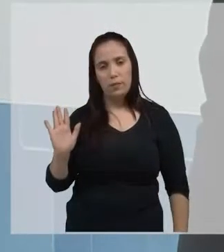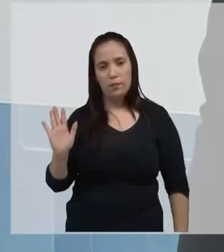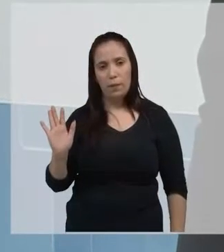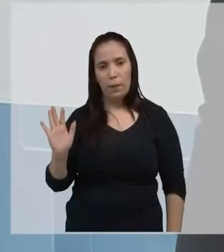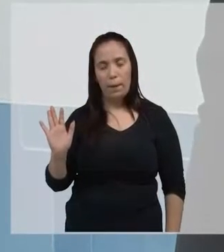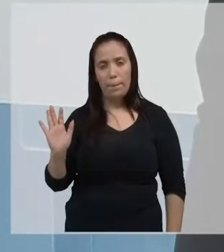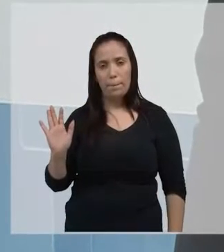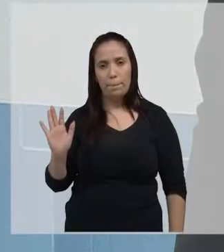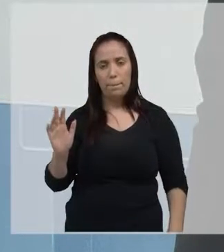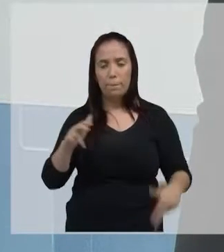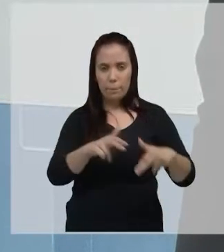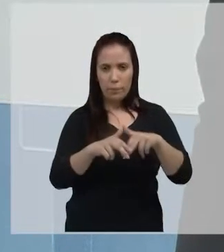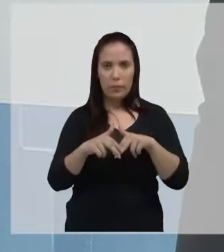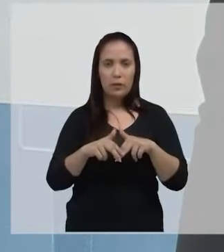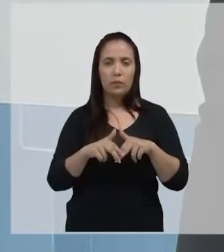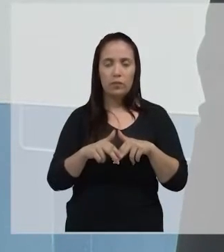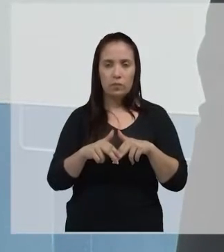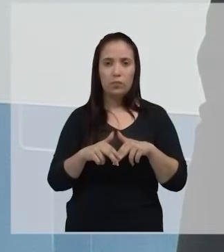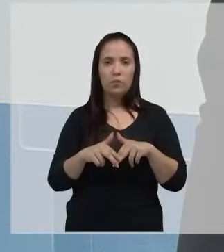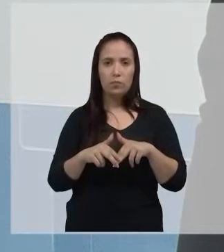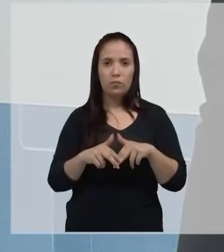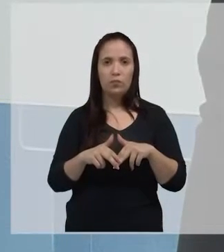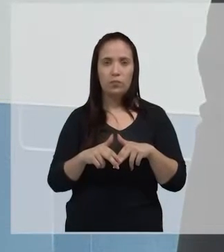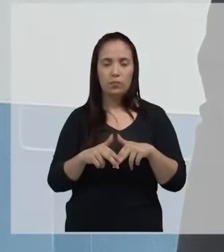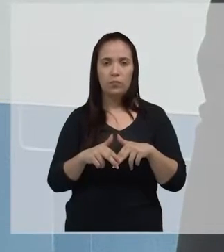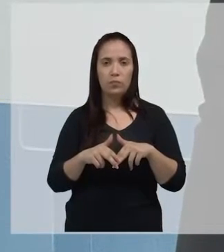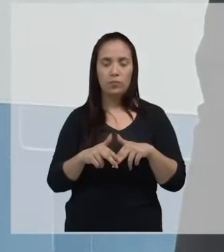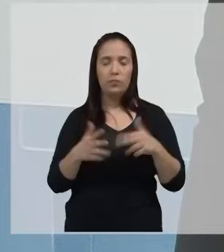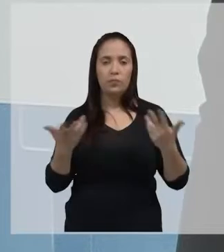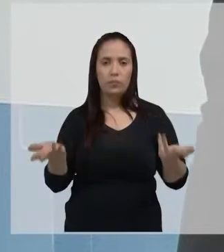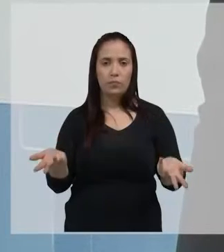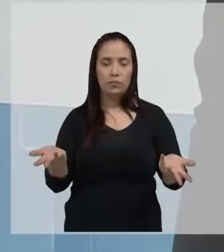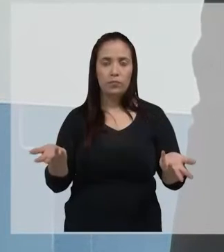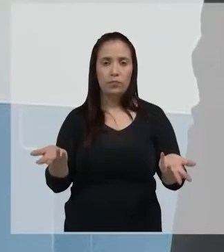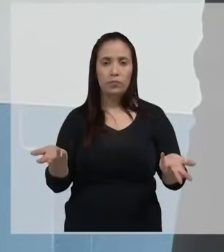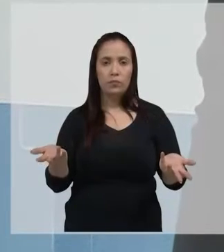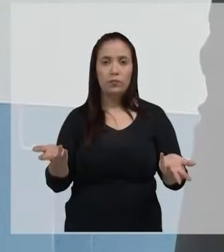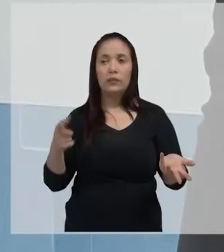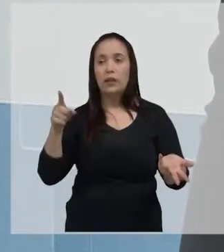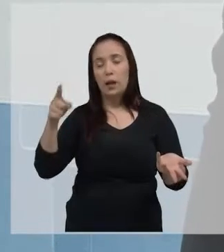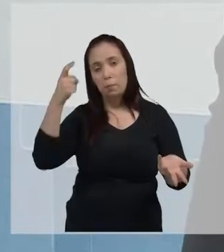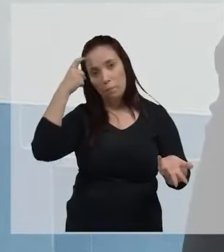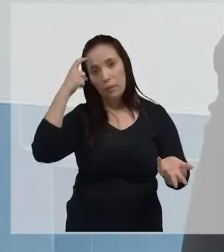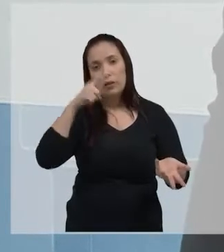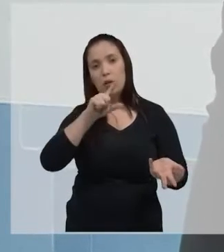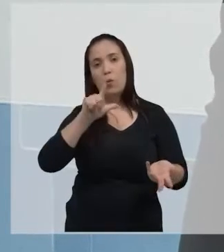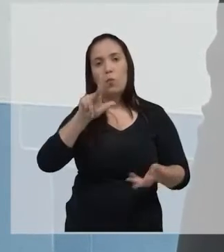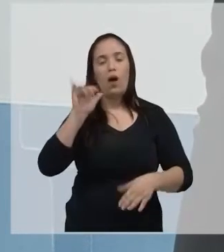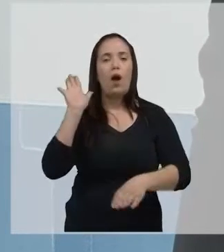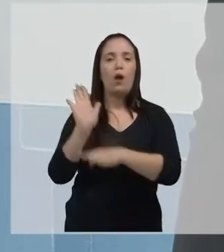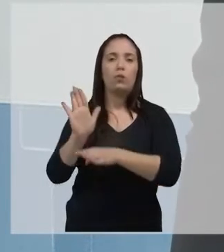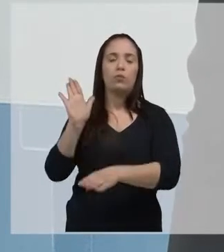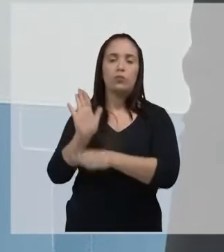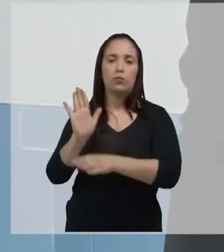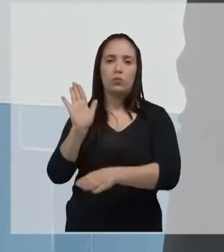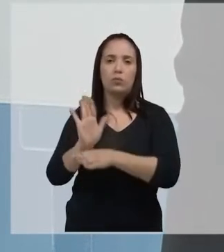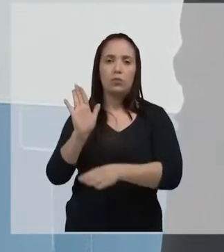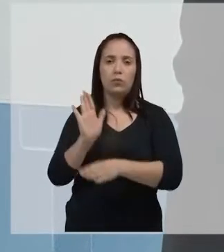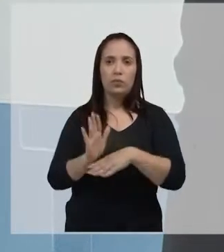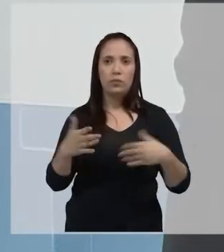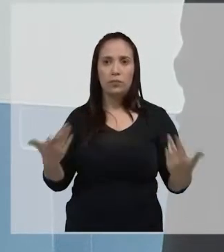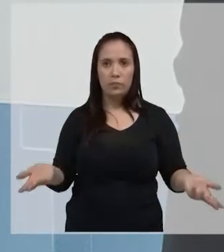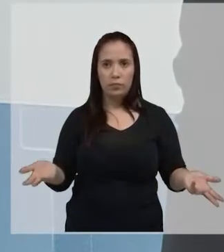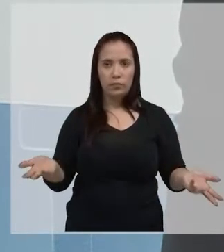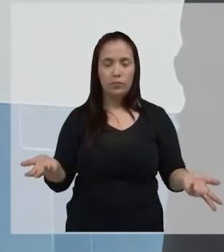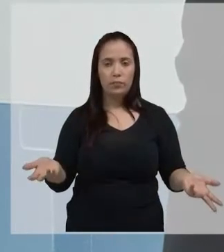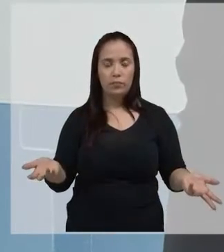permitiram essa melhoria da vida da população brasileira. E ele se lembra do governo Lula. Então, automaticamente,